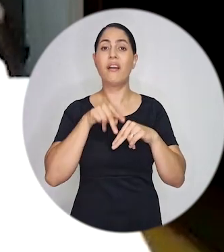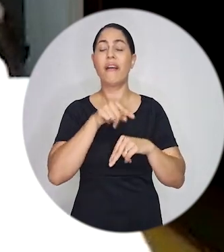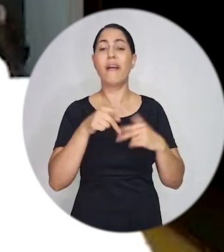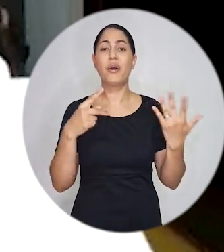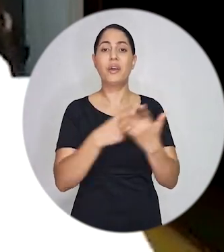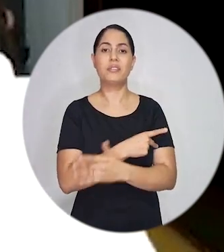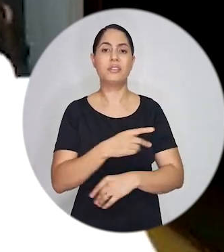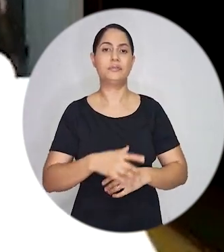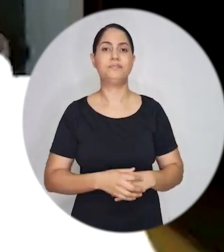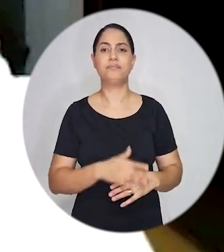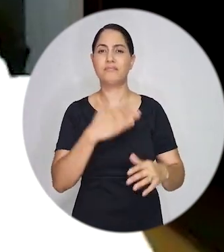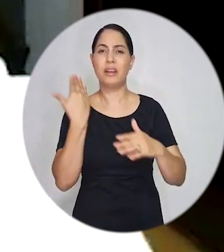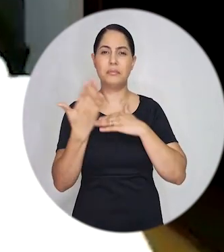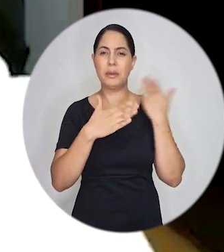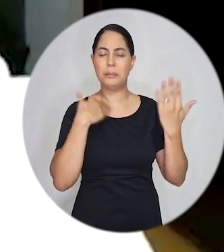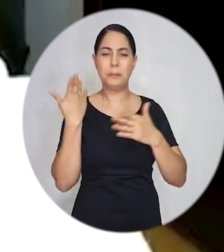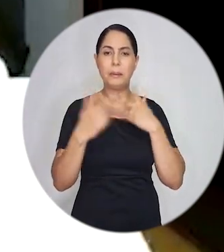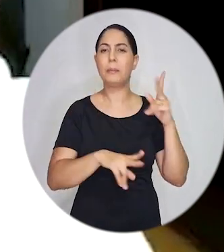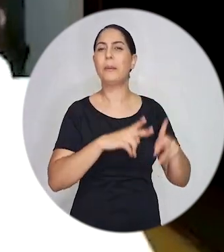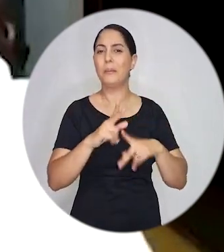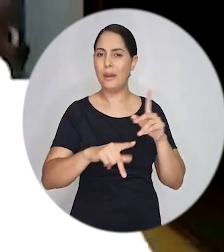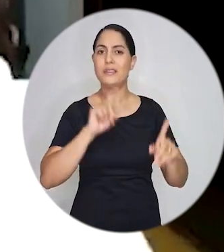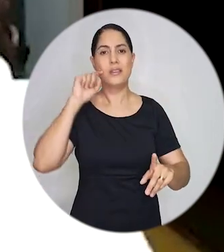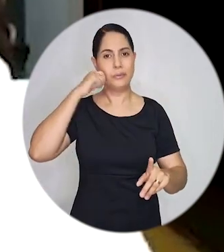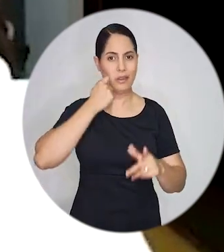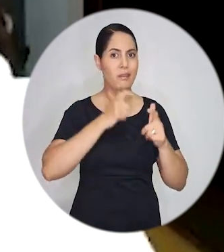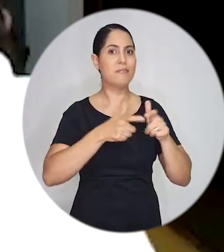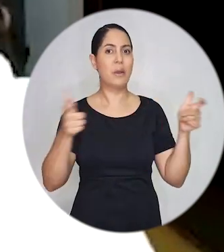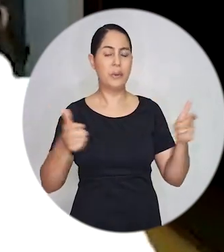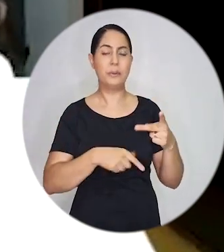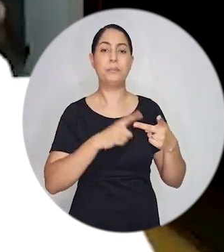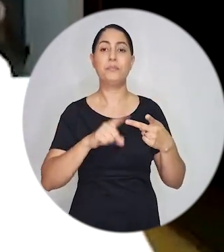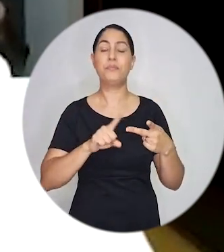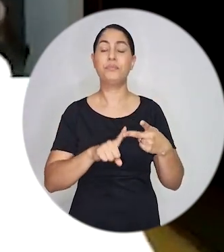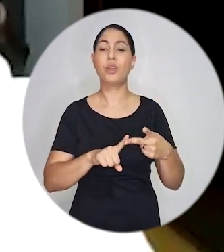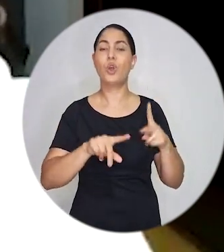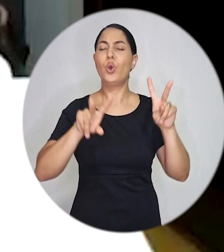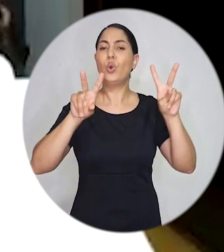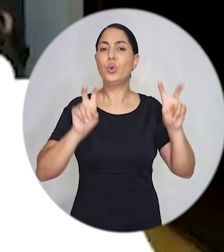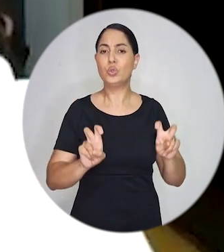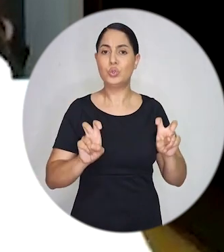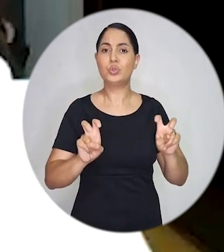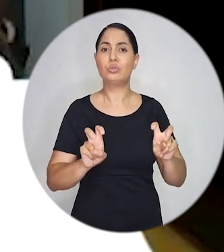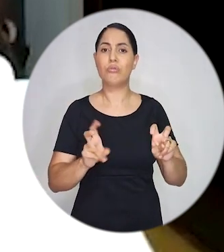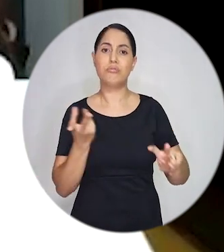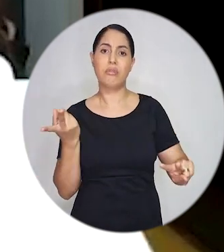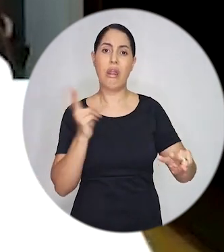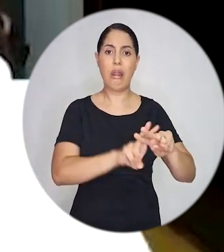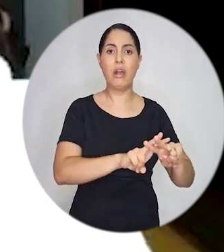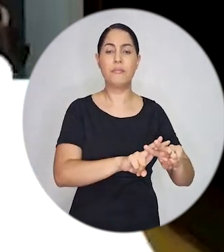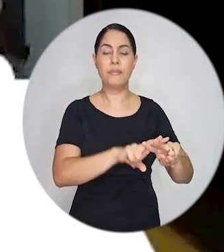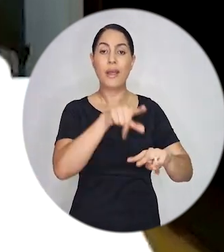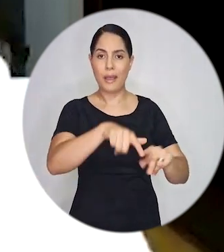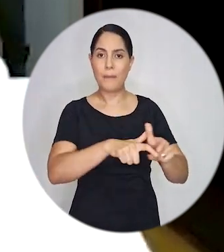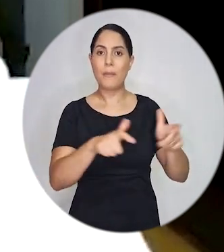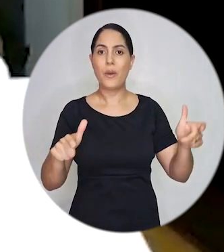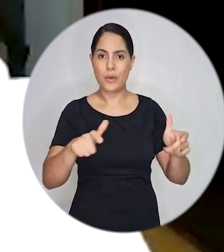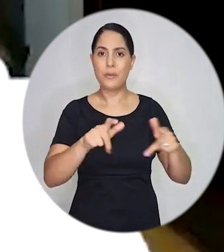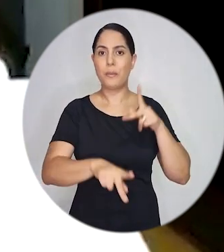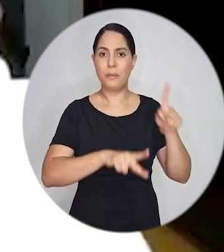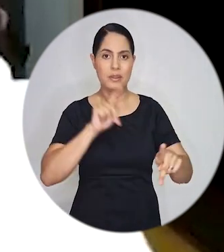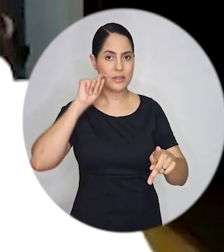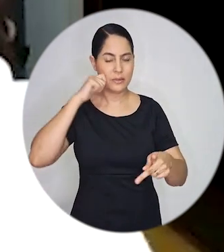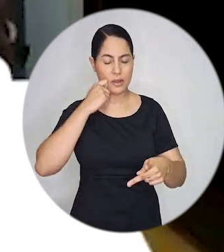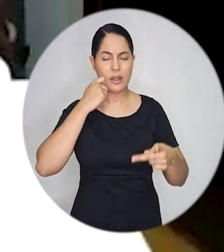são relativos à mortalidade de pessoas negras, quando os dados são relativos a